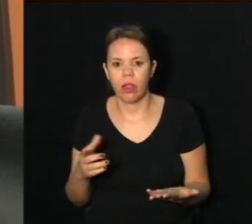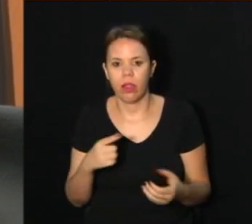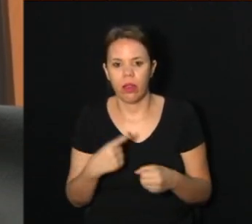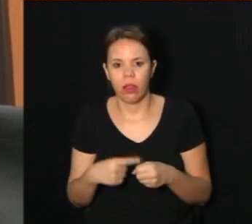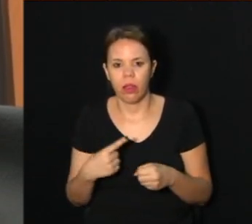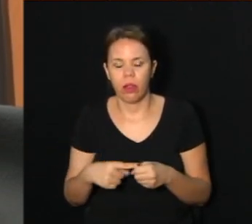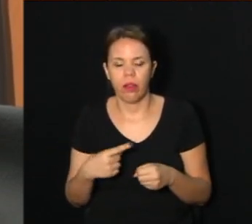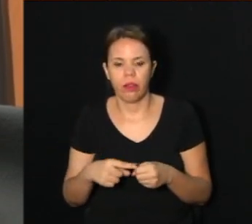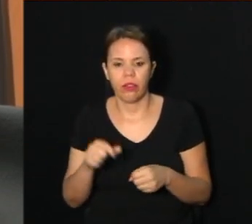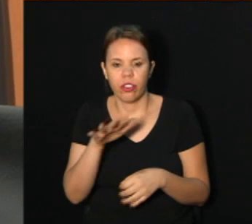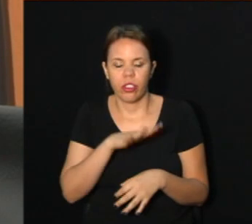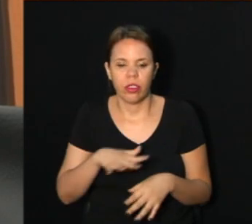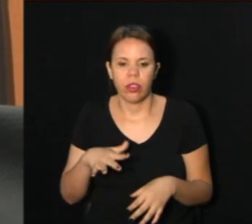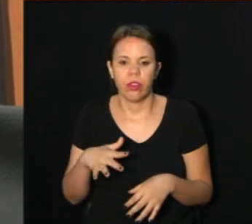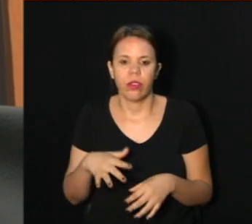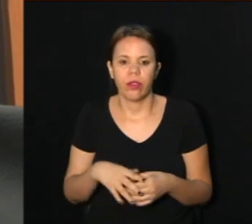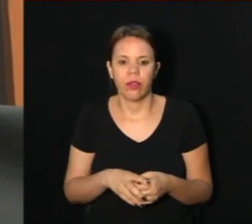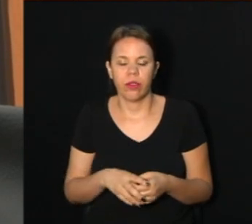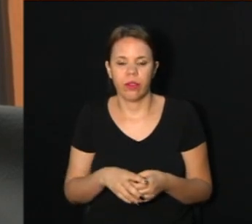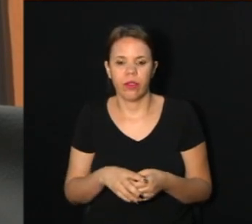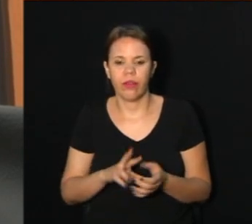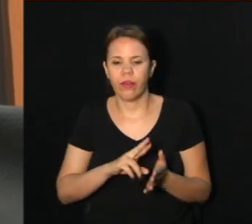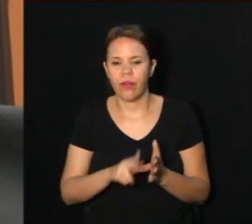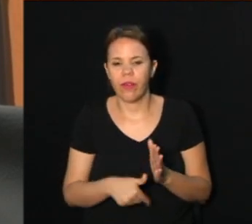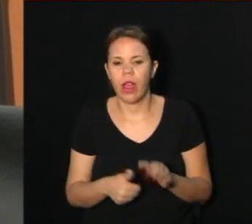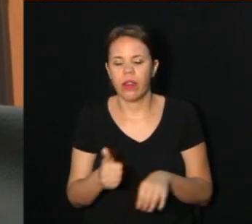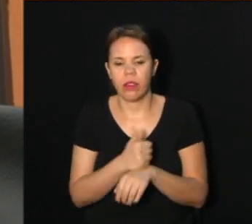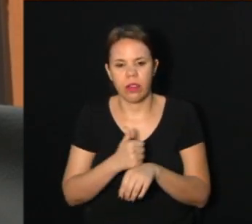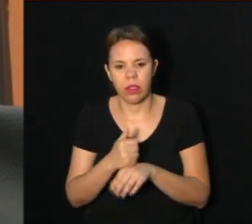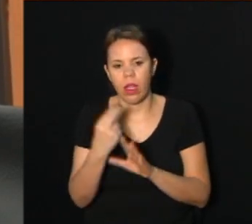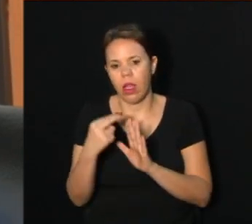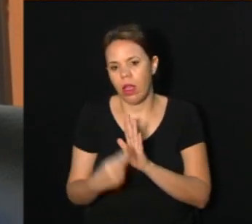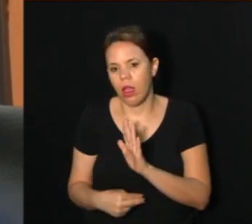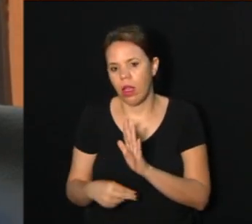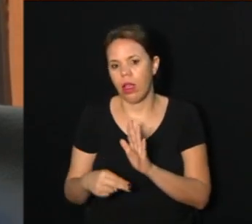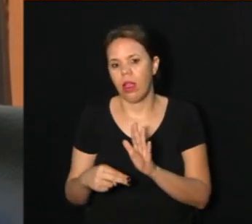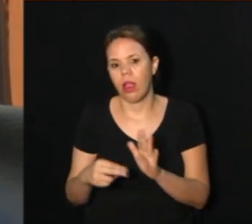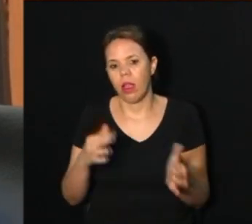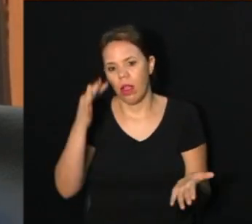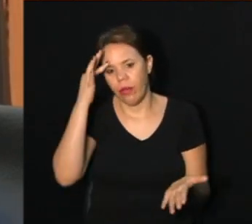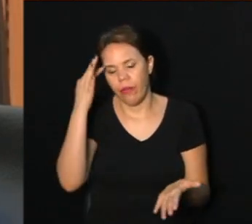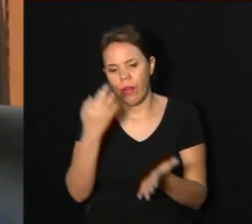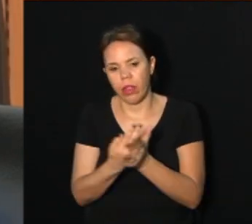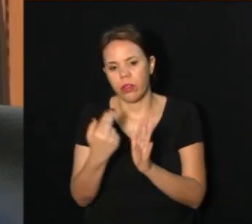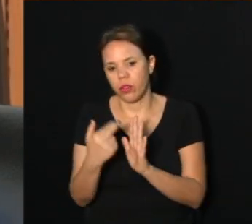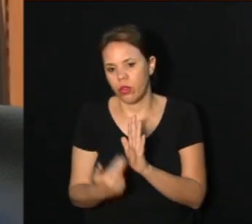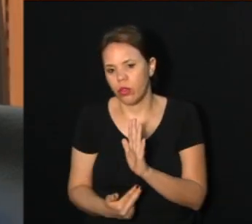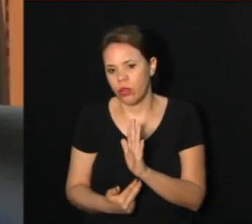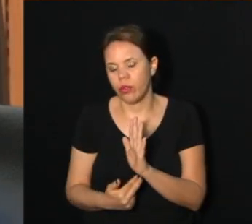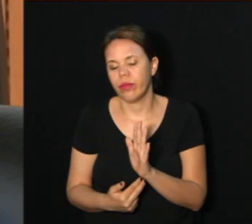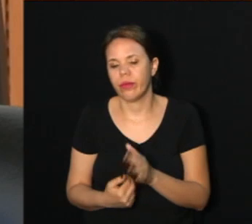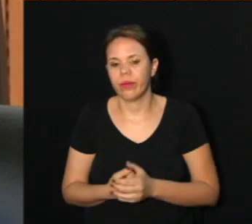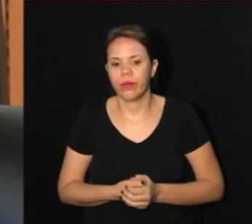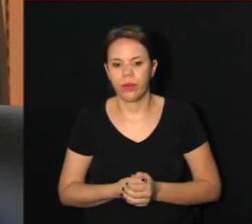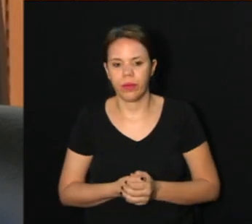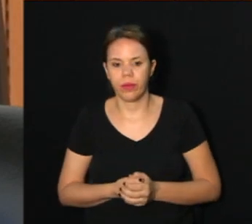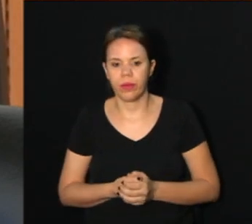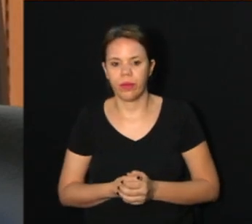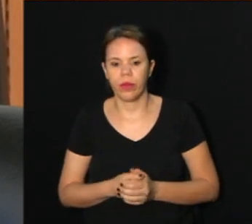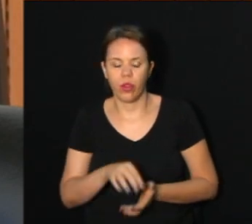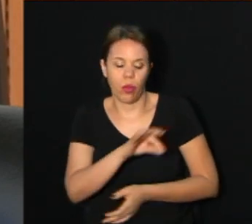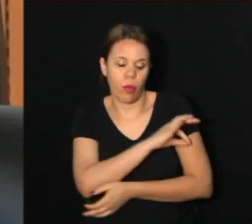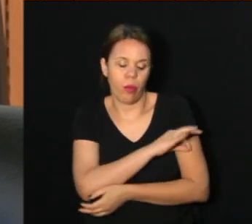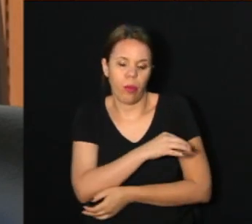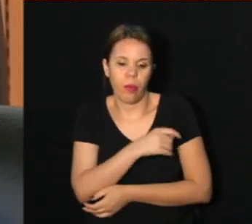o Procurador-Geral do município e os demais cargos mencionados são de livre nomeação, cargos de confiança do